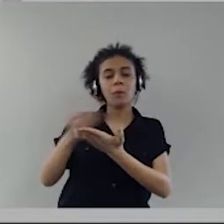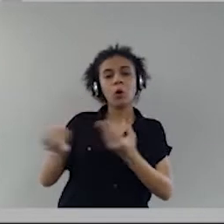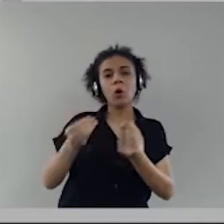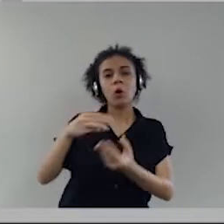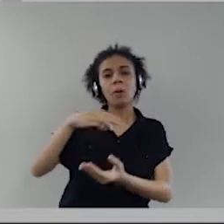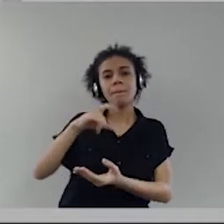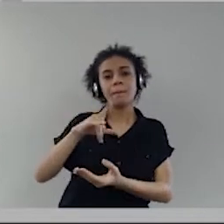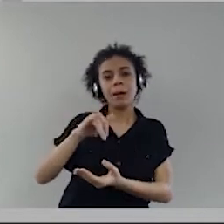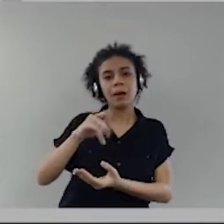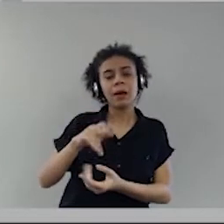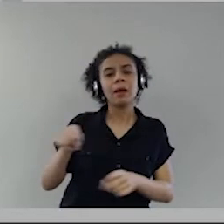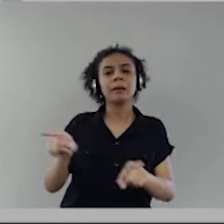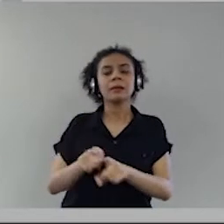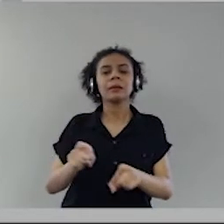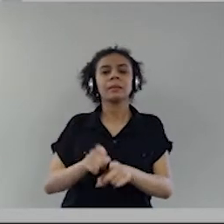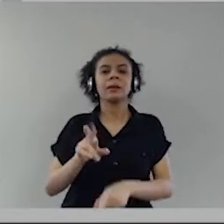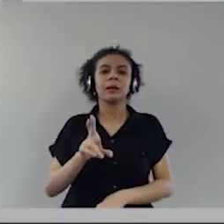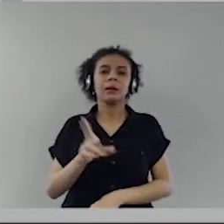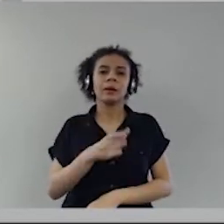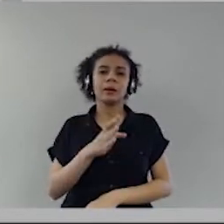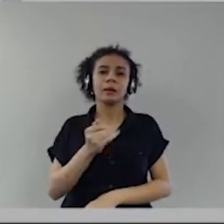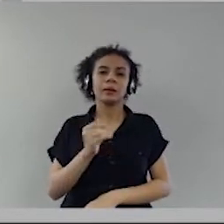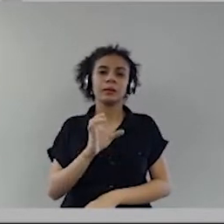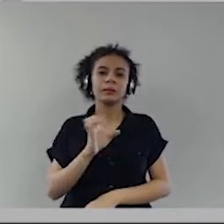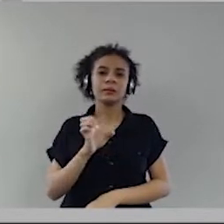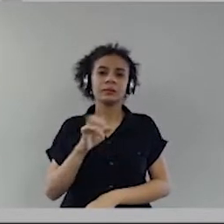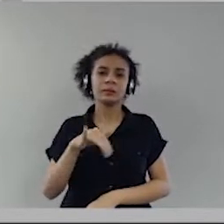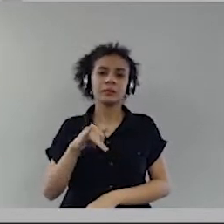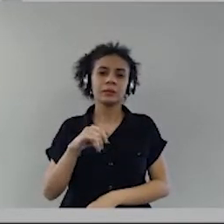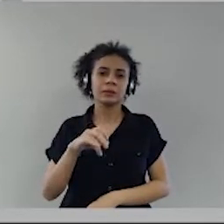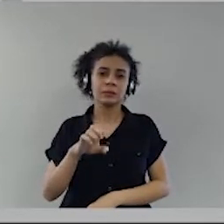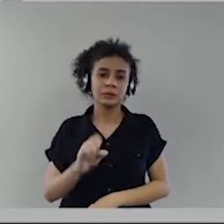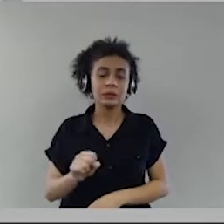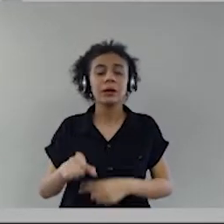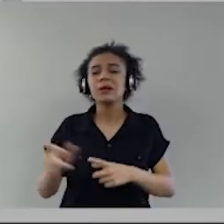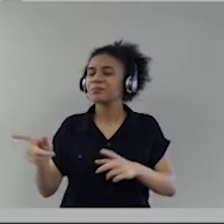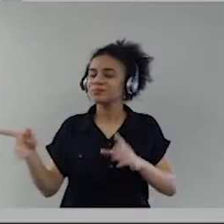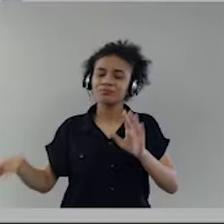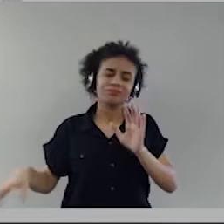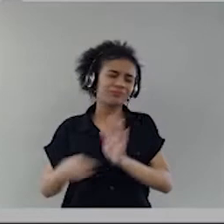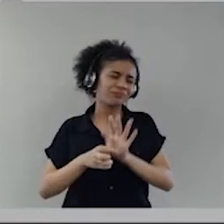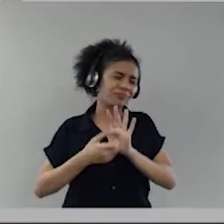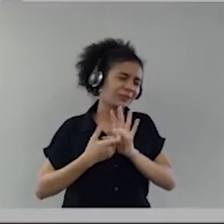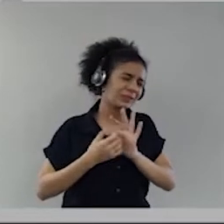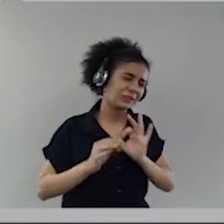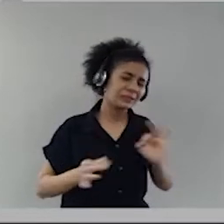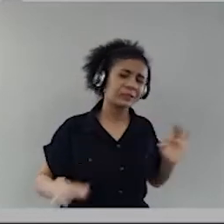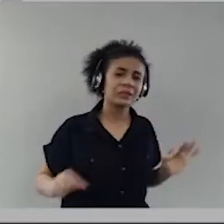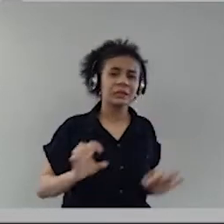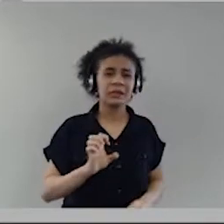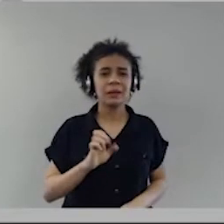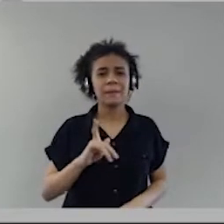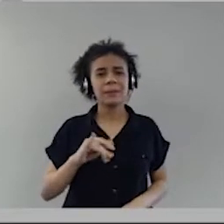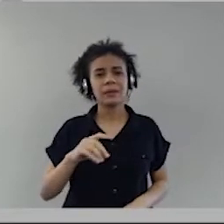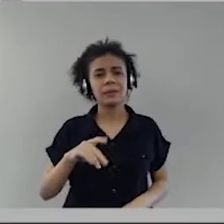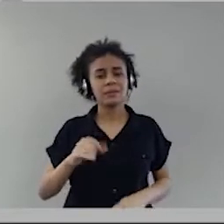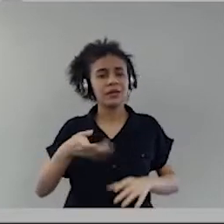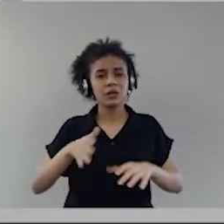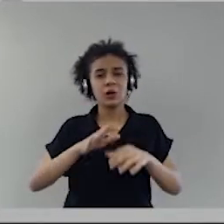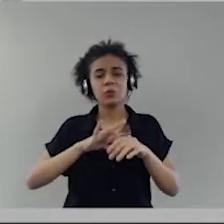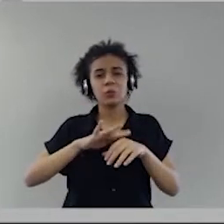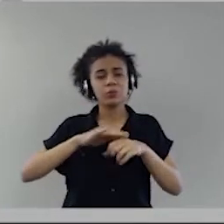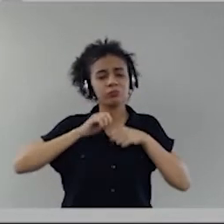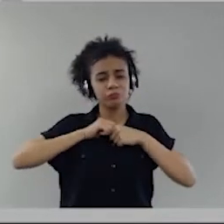da hanseníase, como exemplos de grandes epidemias e de doenças que se espalharam pelo